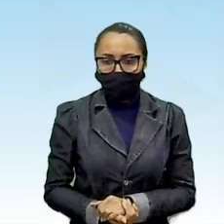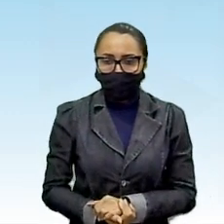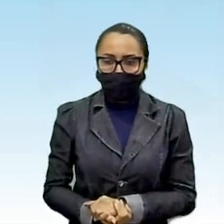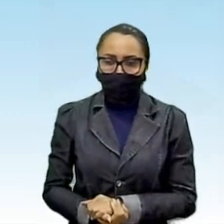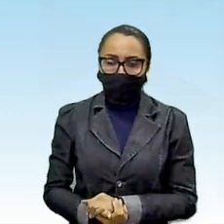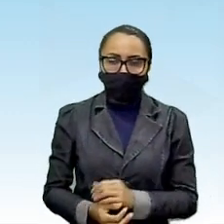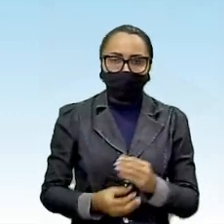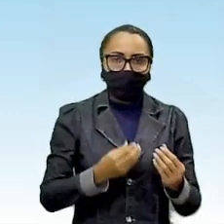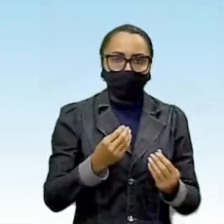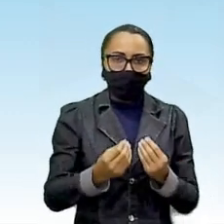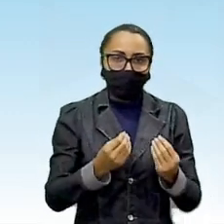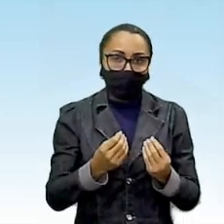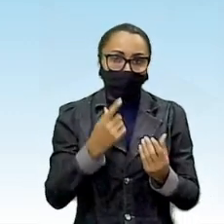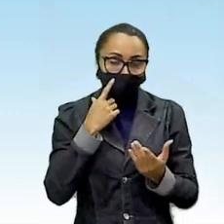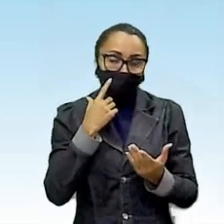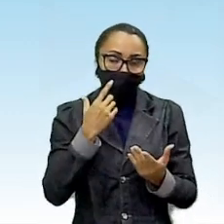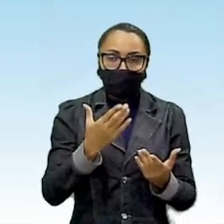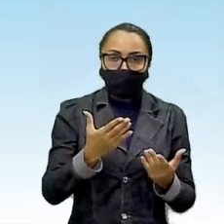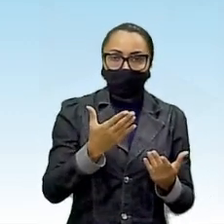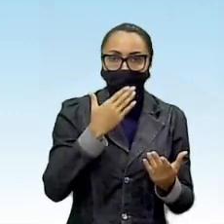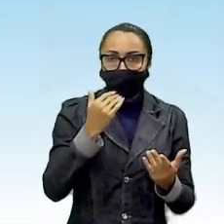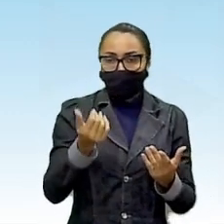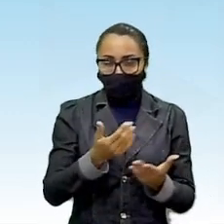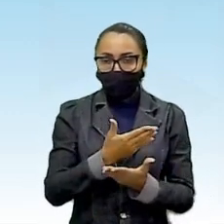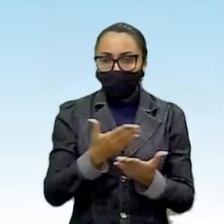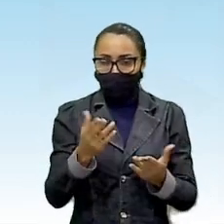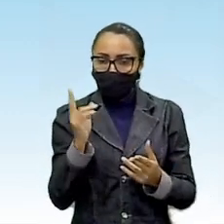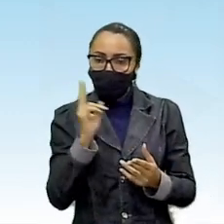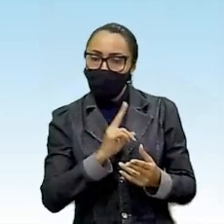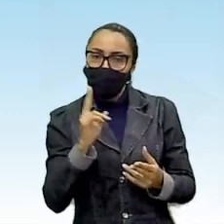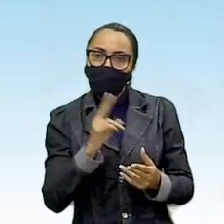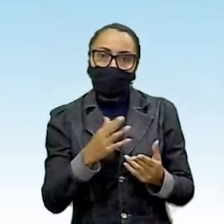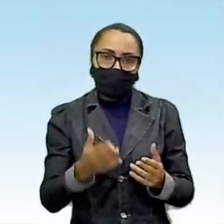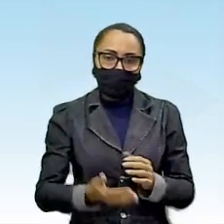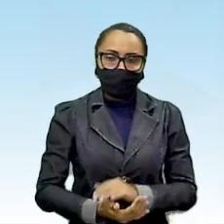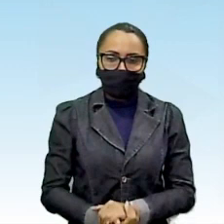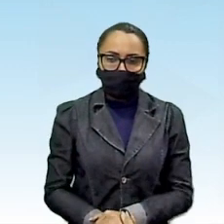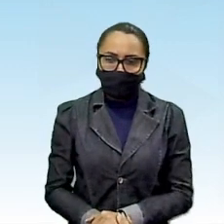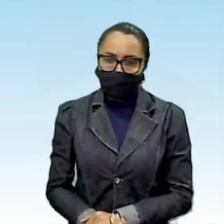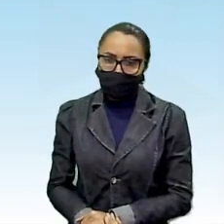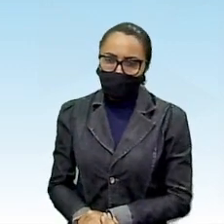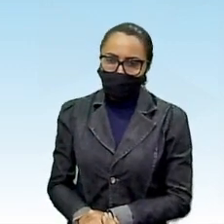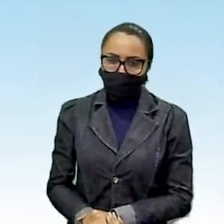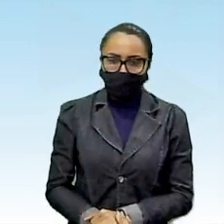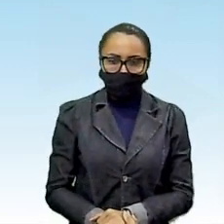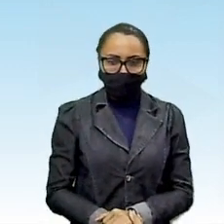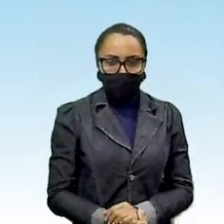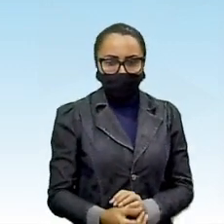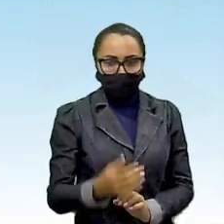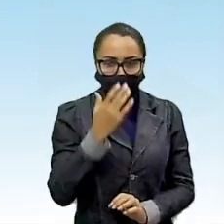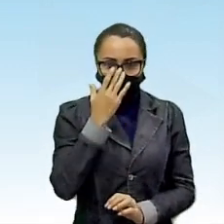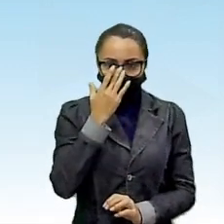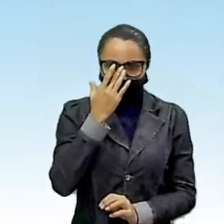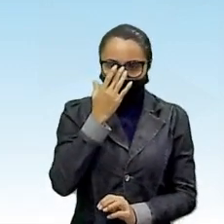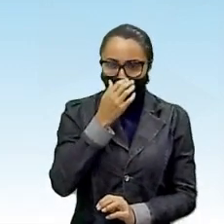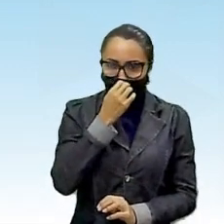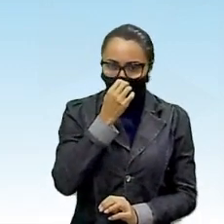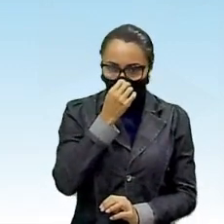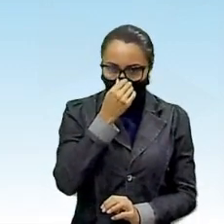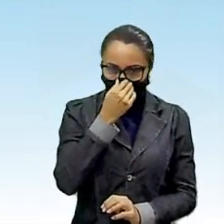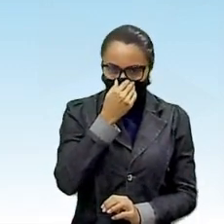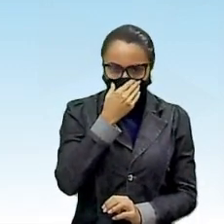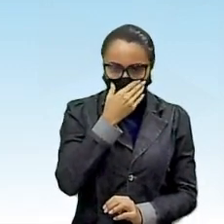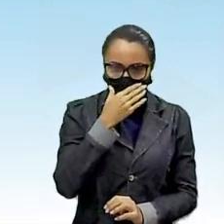como contingência, né, daquele tipo de emergência. E aí também,